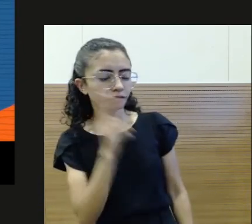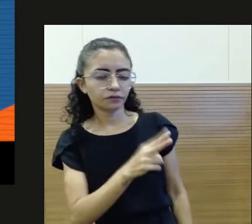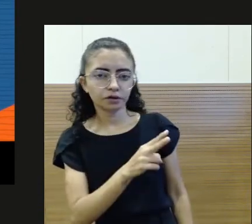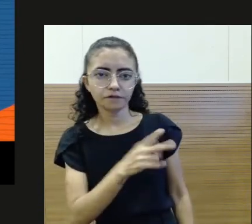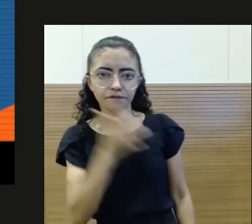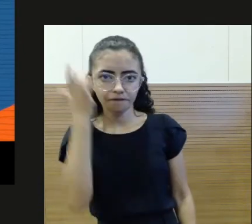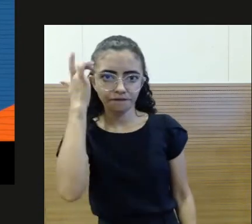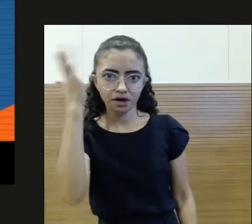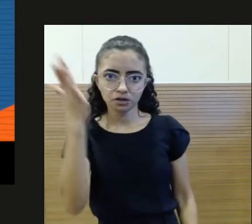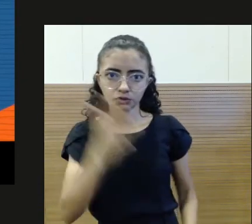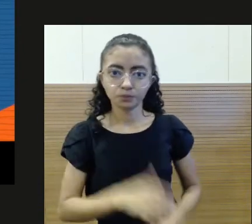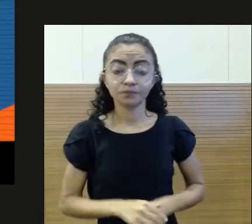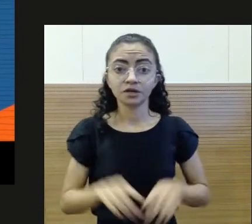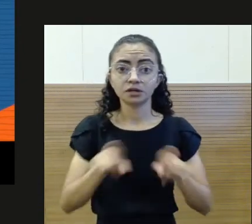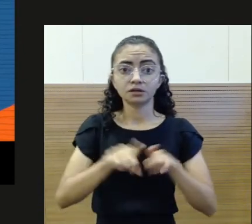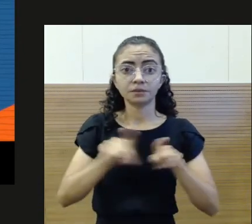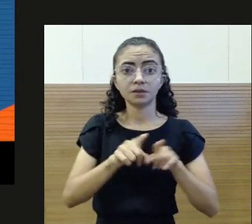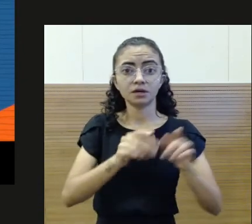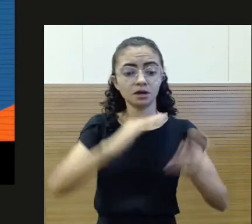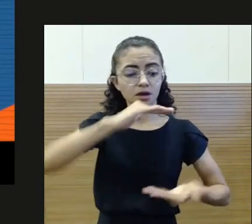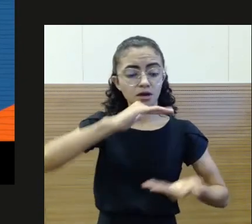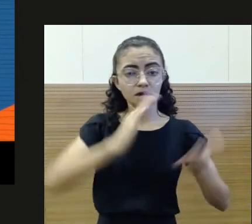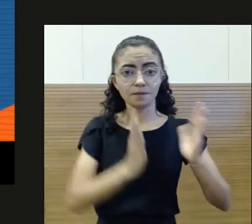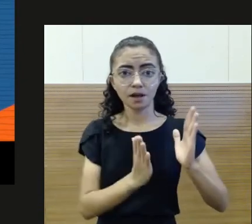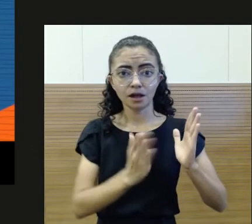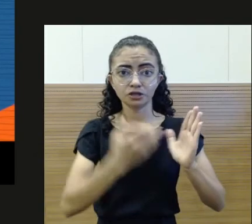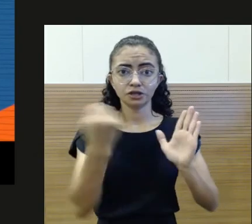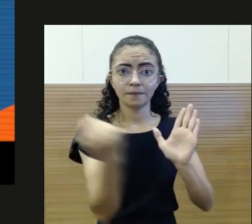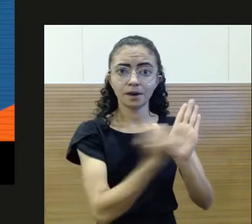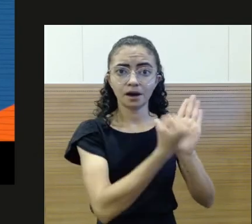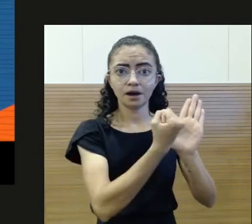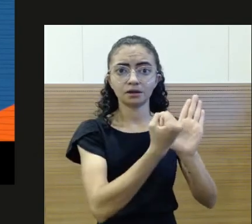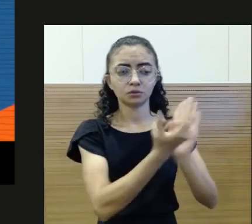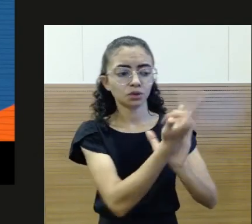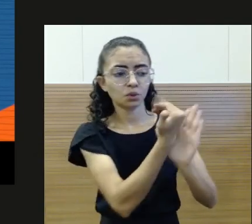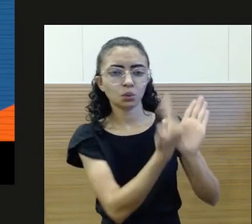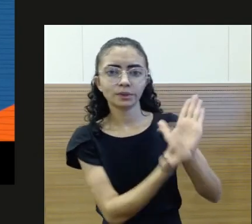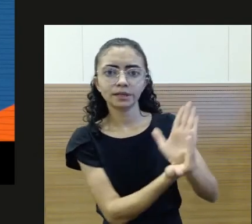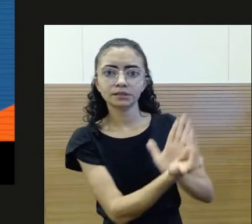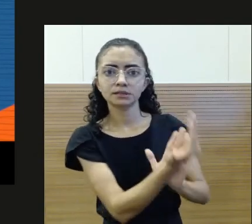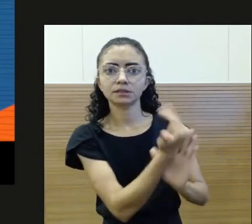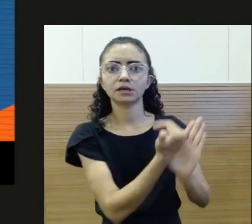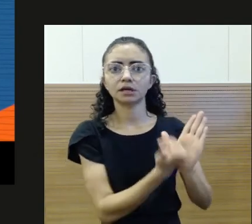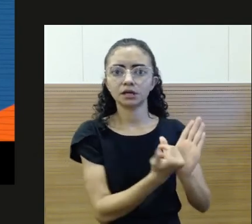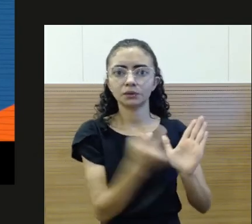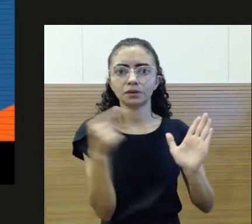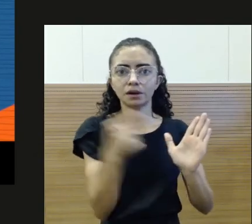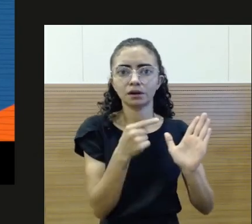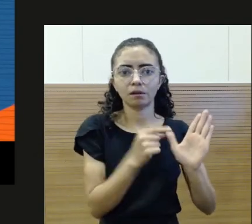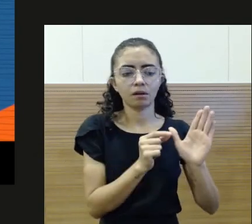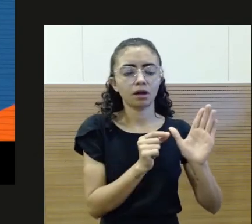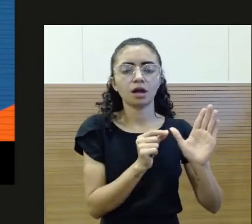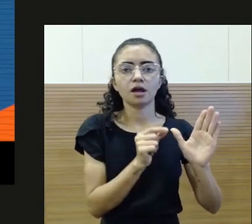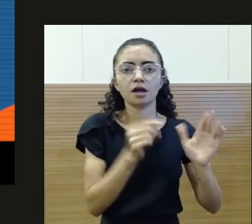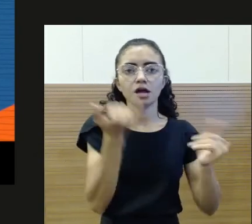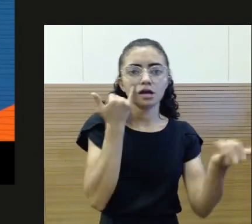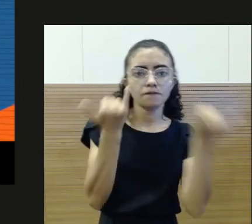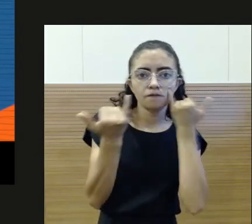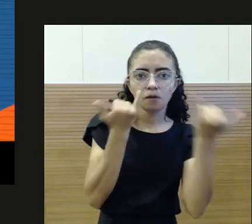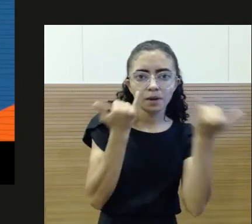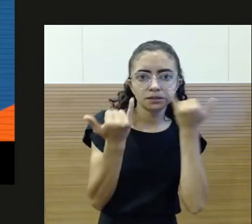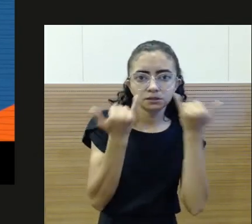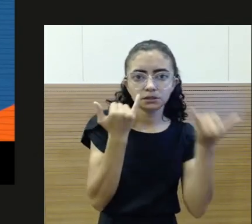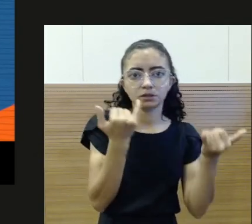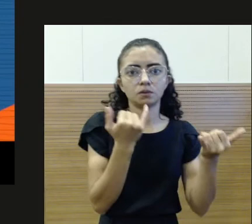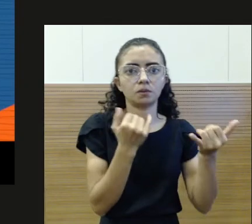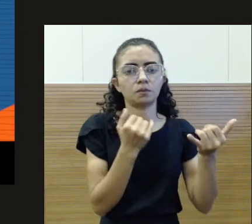própria rotulagem como uma estratégia de distorcer o que realmente é o produto, né? Então, a gente tem